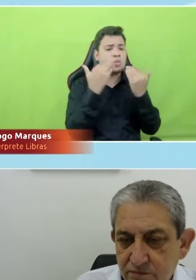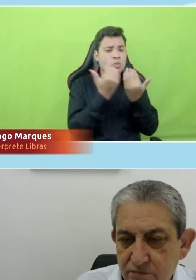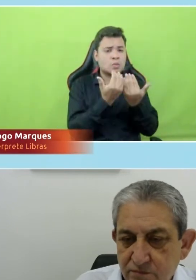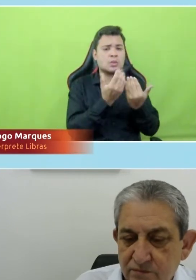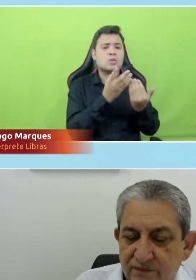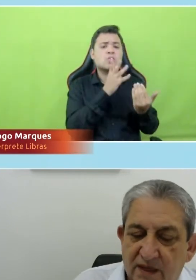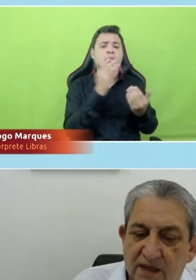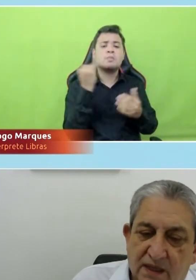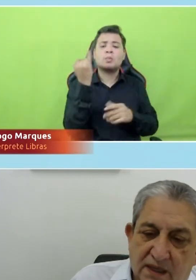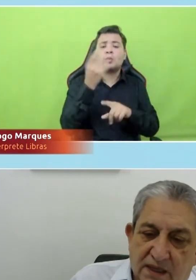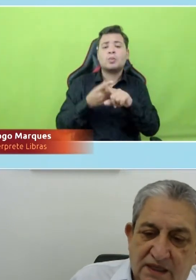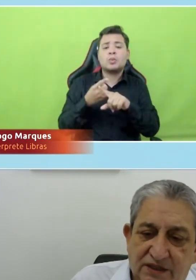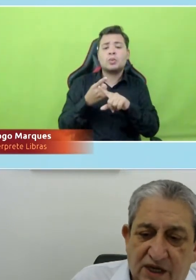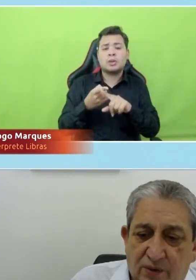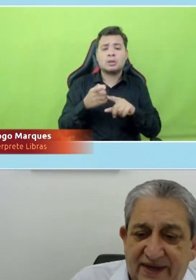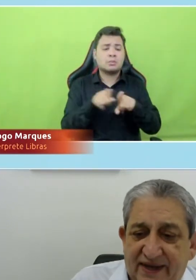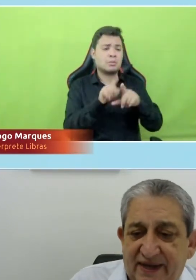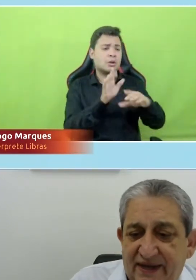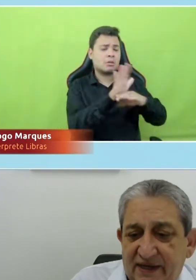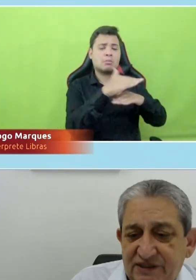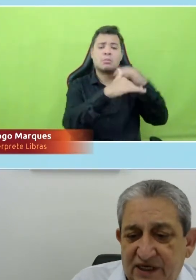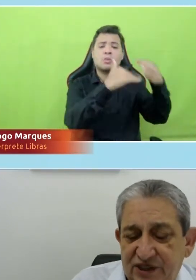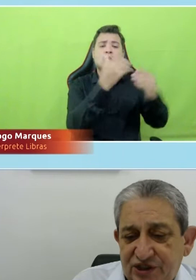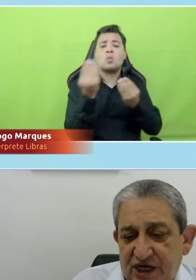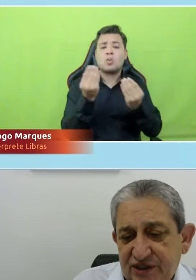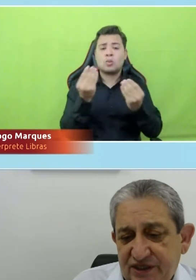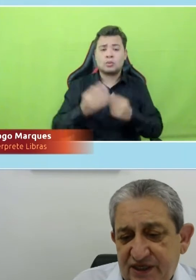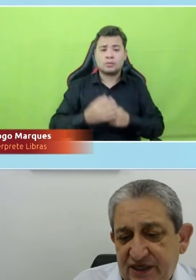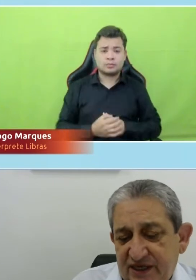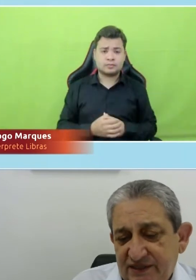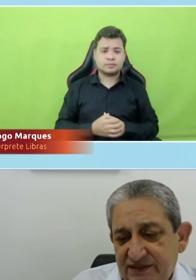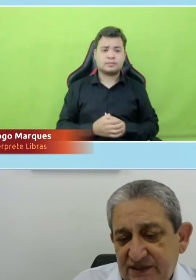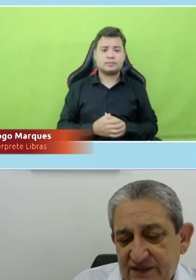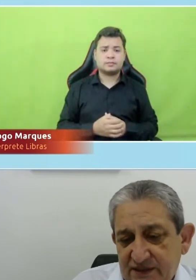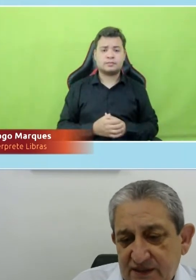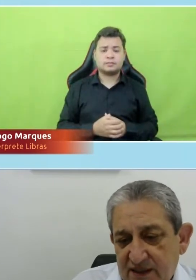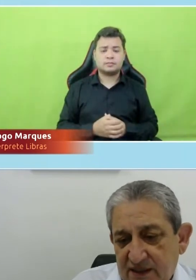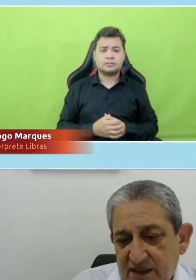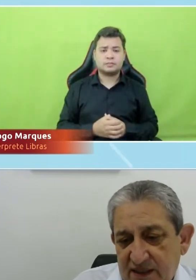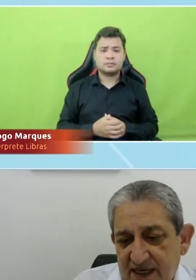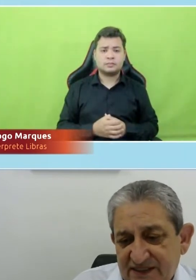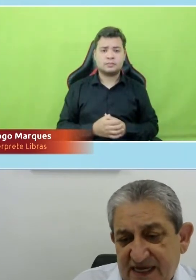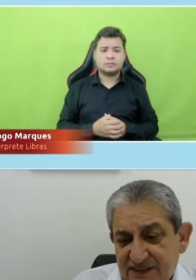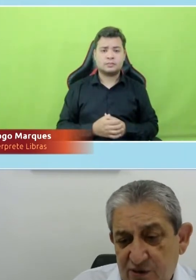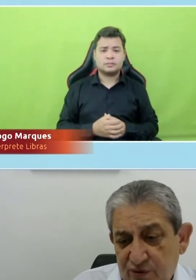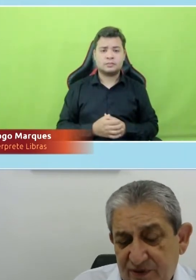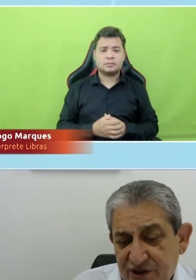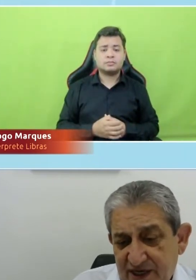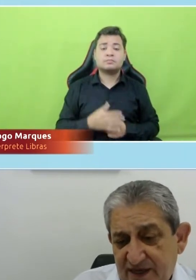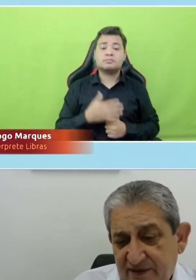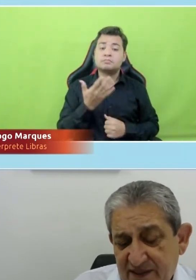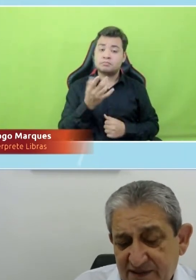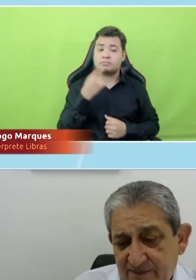dela. Então, a gente acha que essa ação do